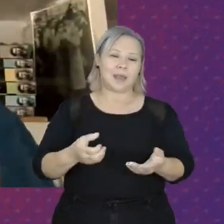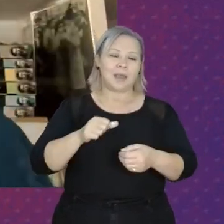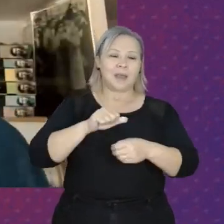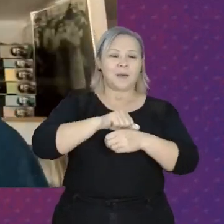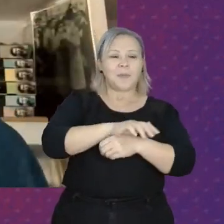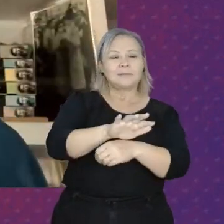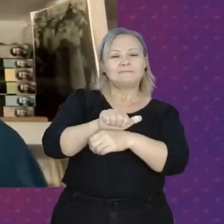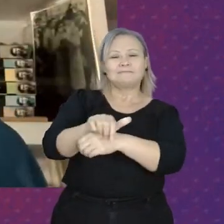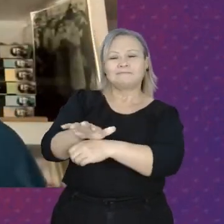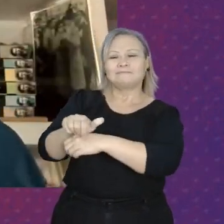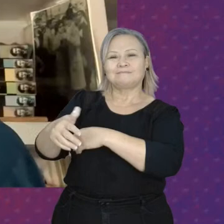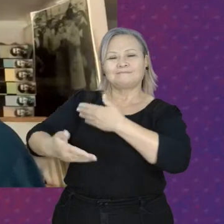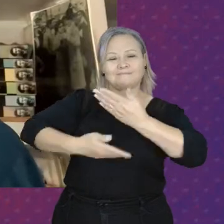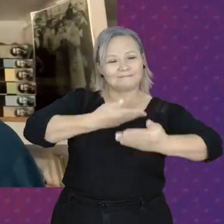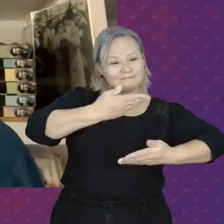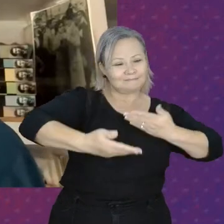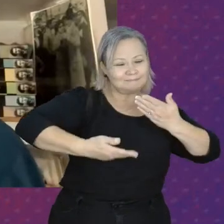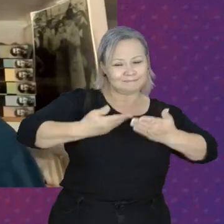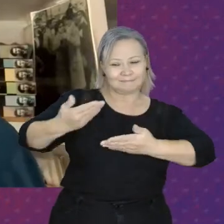compartilhar isso para a sociedade.